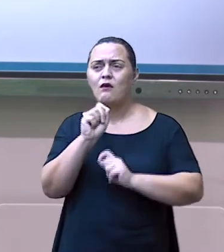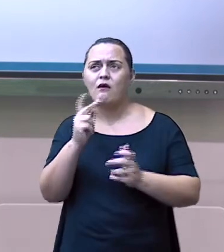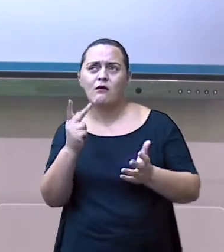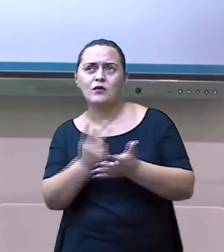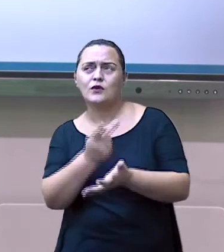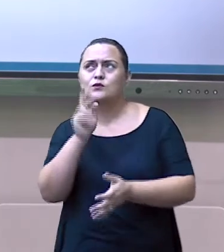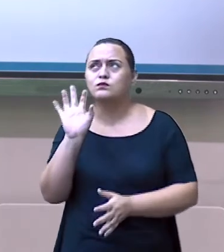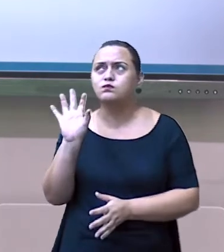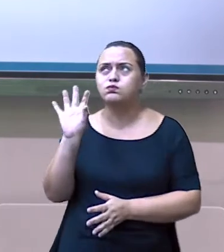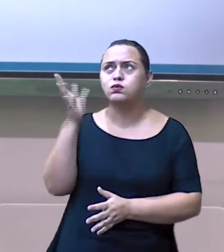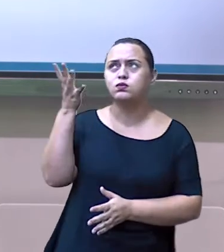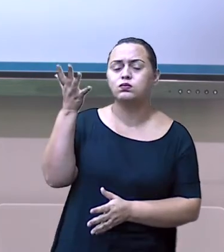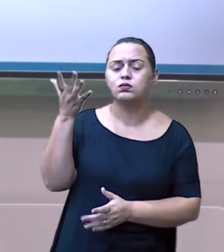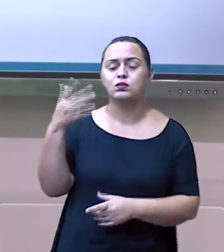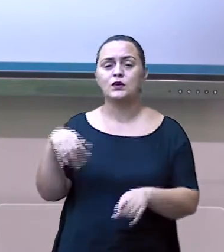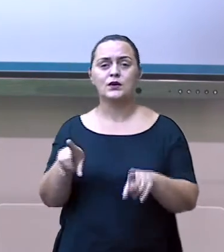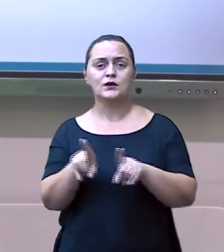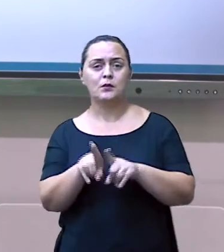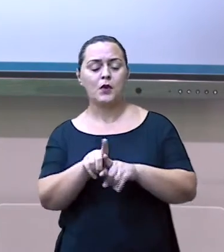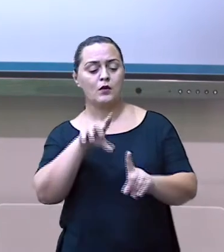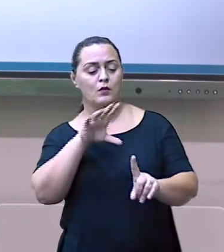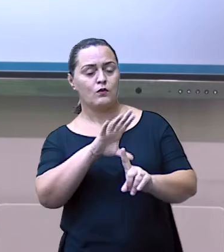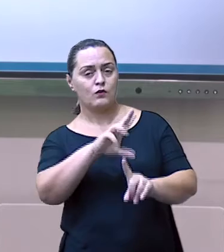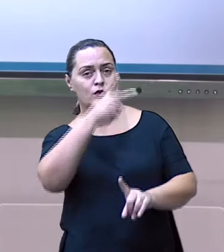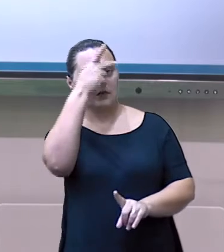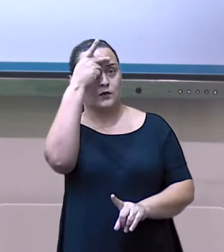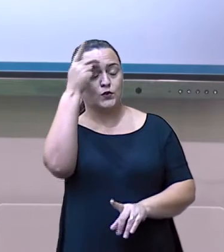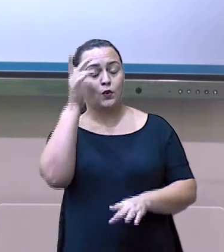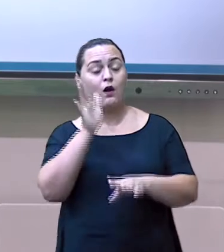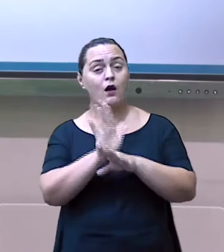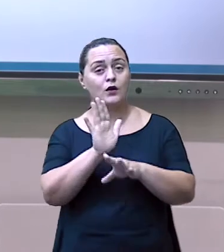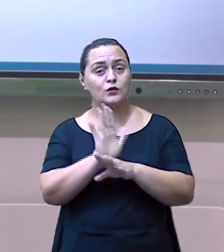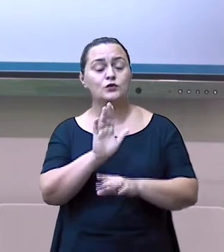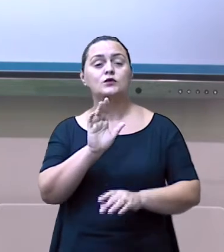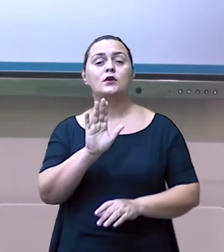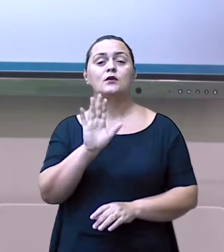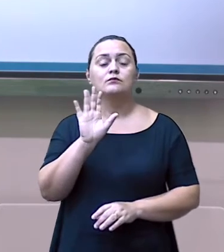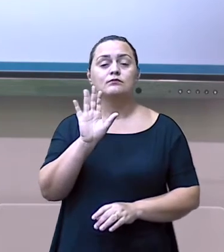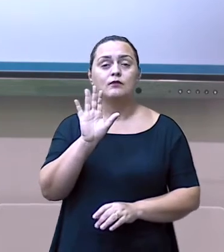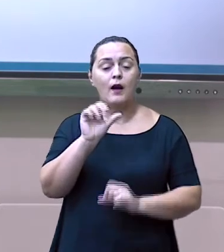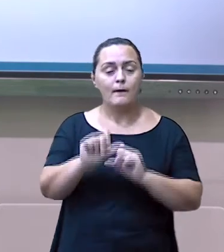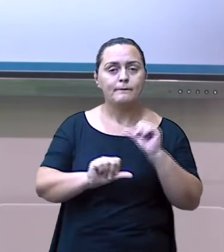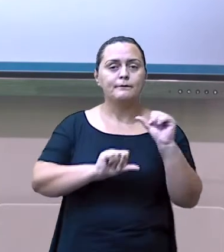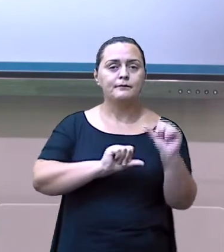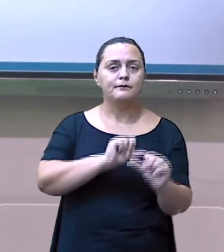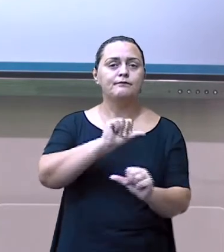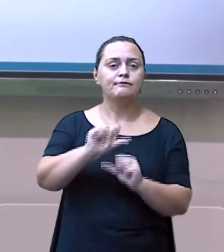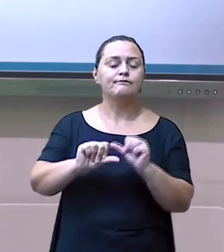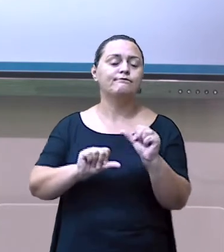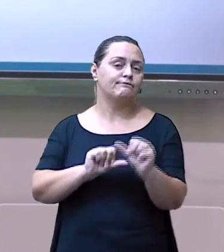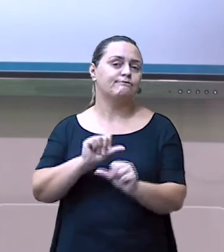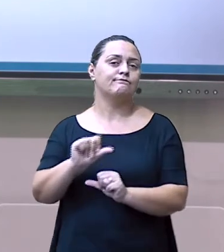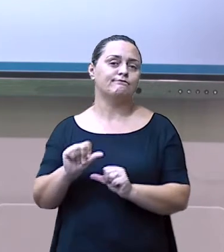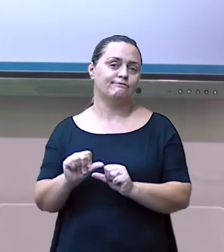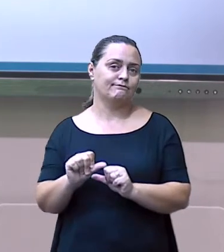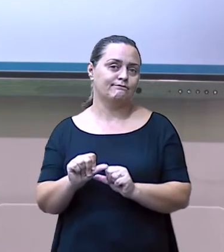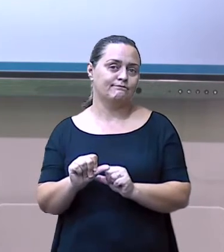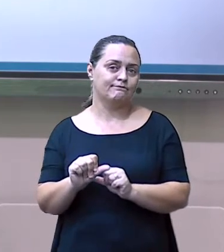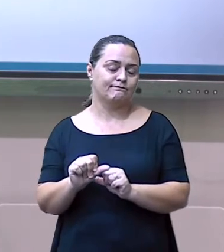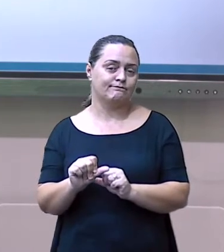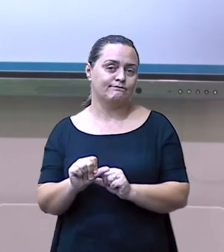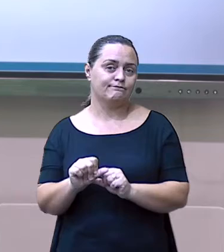fenômenos causados pelo homem. Tranquilo? É por isso que nós vimos. O